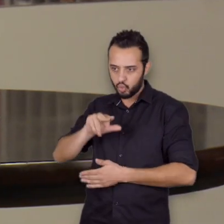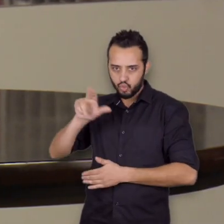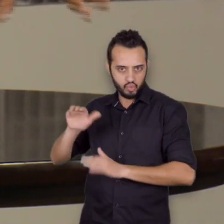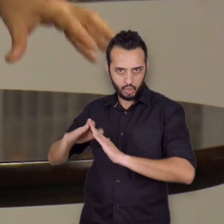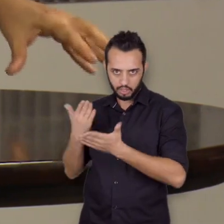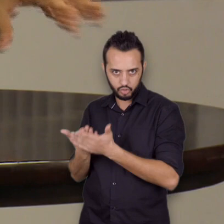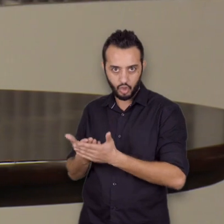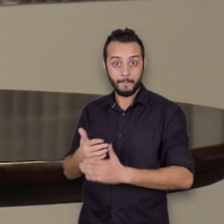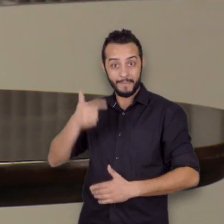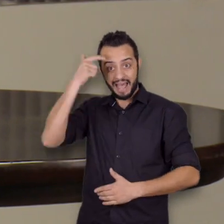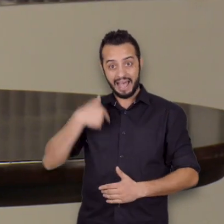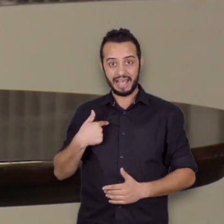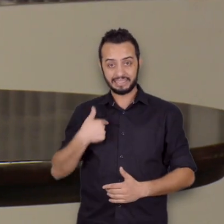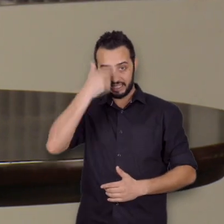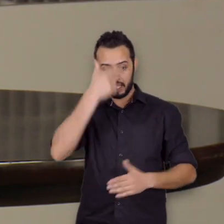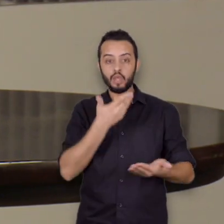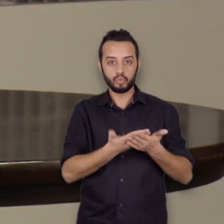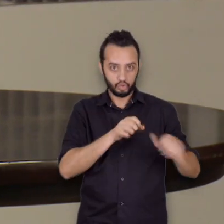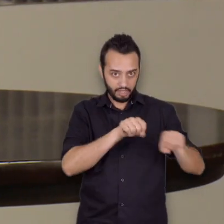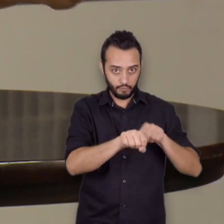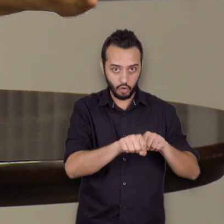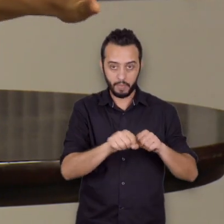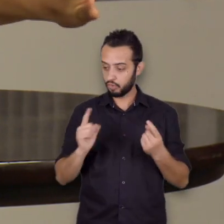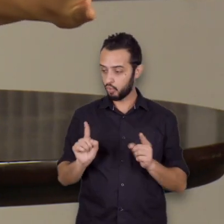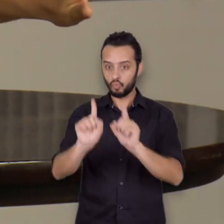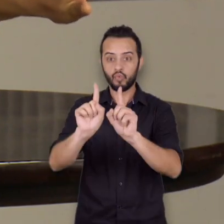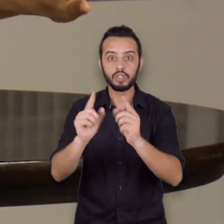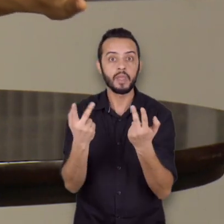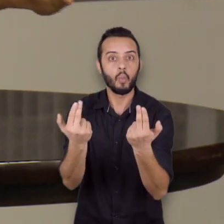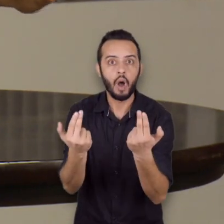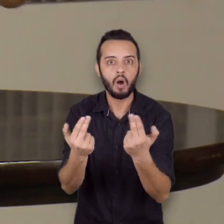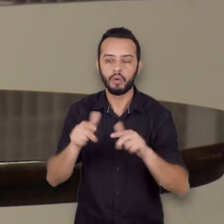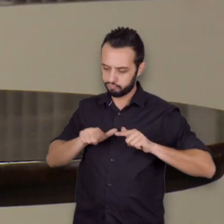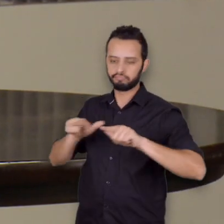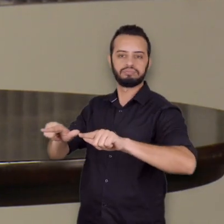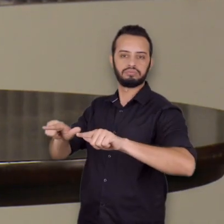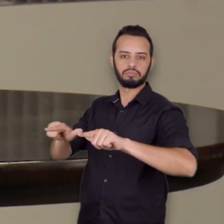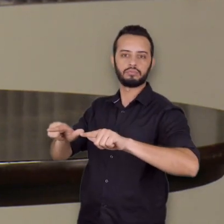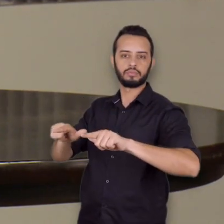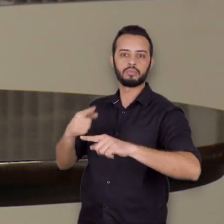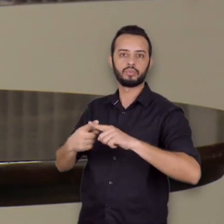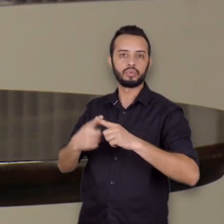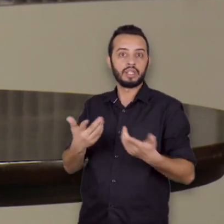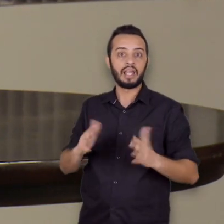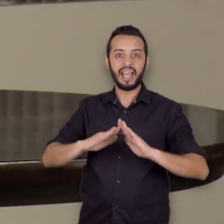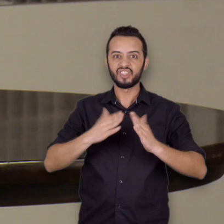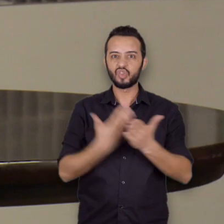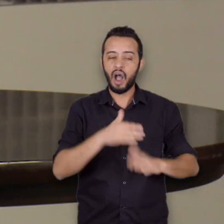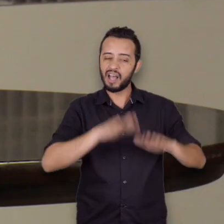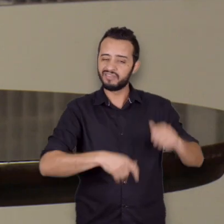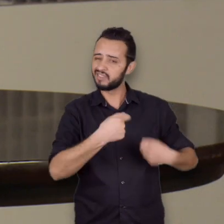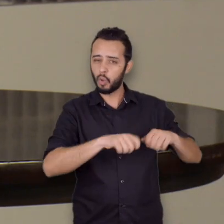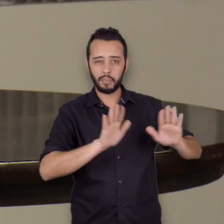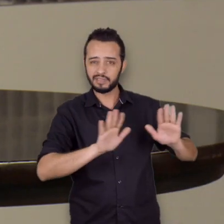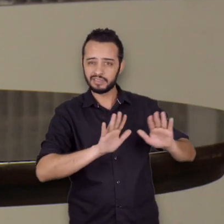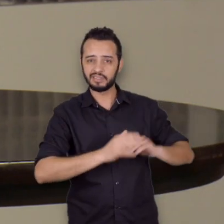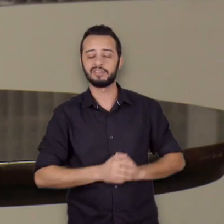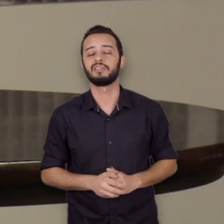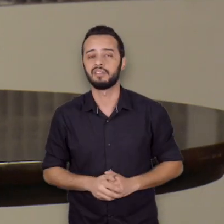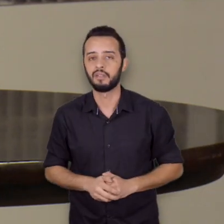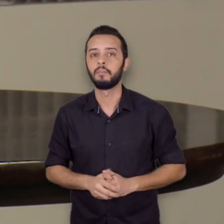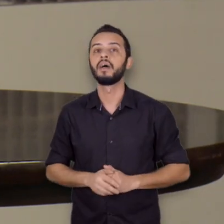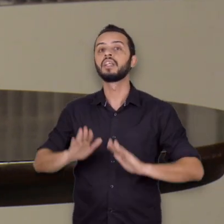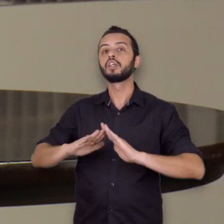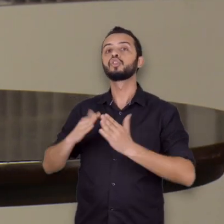foi capaz de chegar onde eu cheguei, eu te dou um título. Isso é a educação do futuro. Por isso a escola pode ser desnecessária.